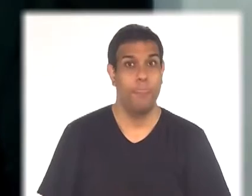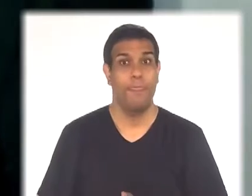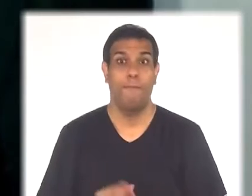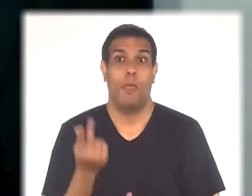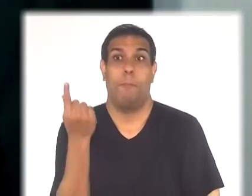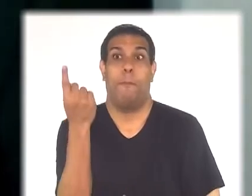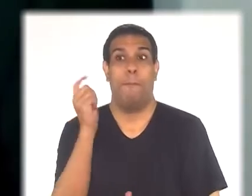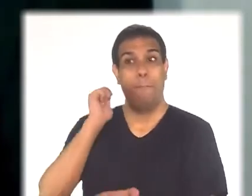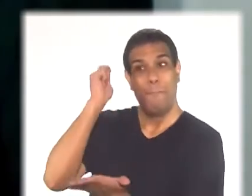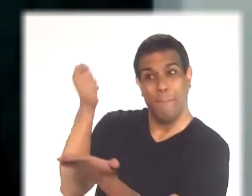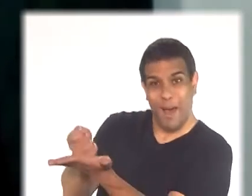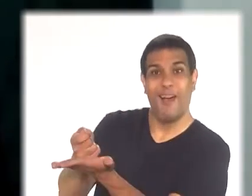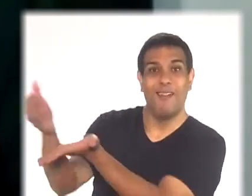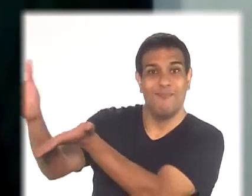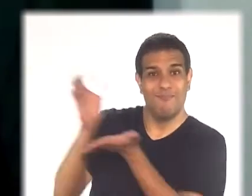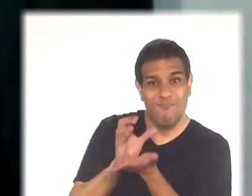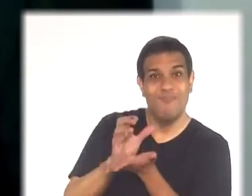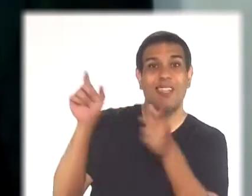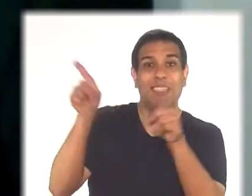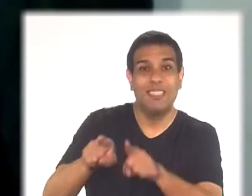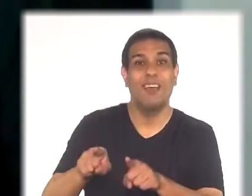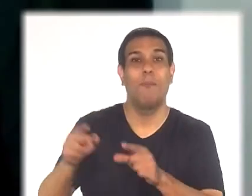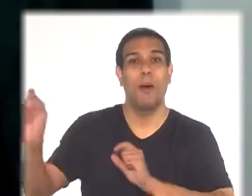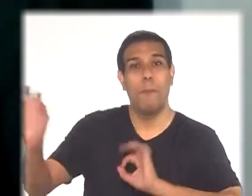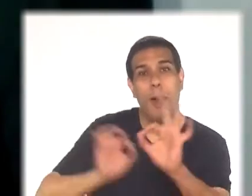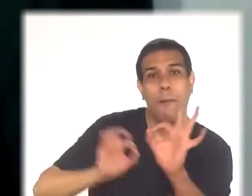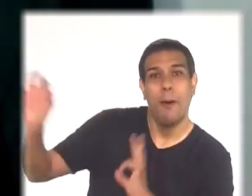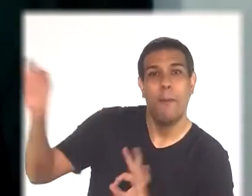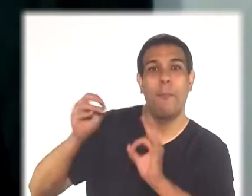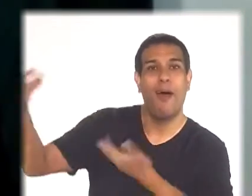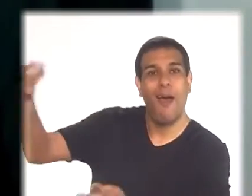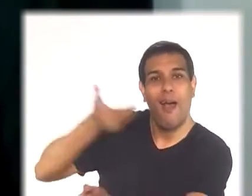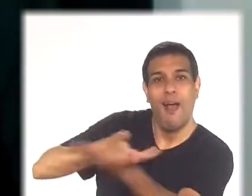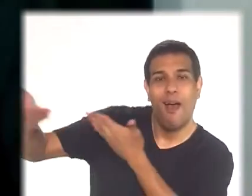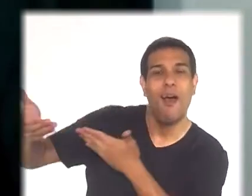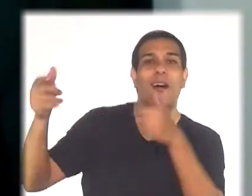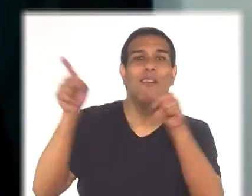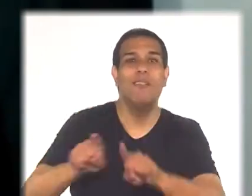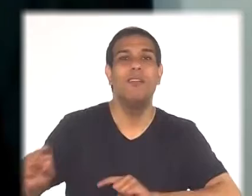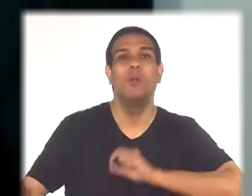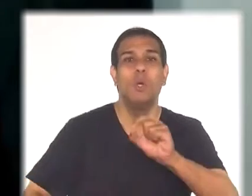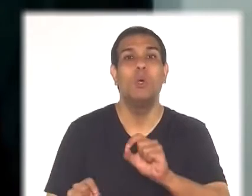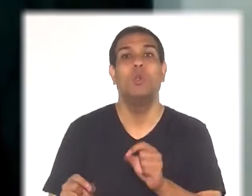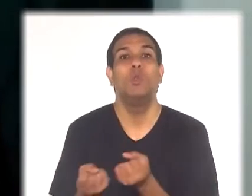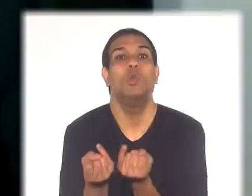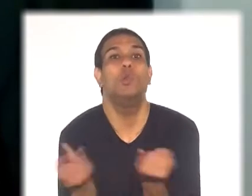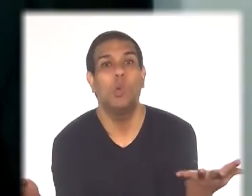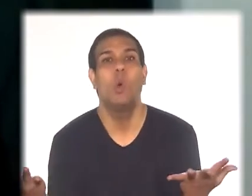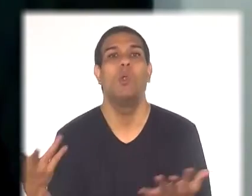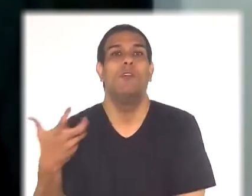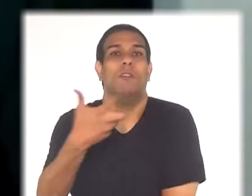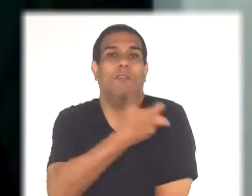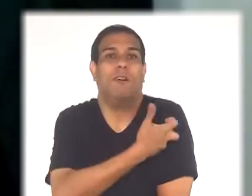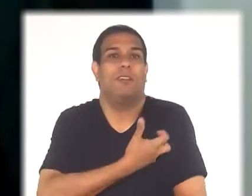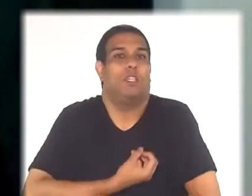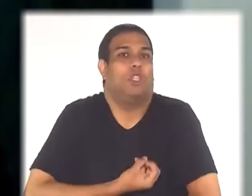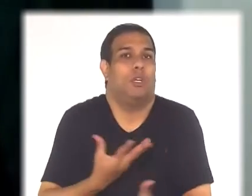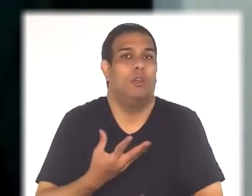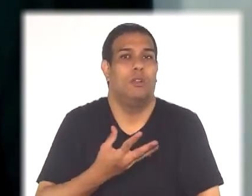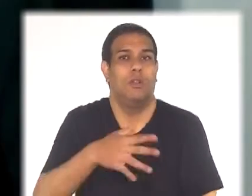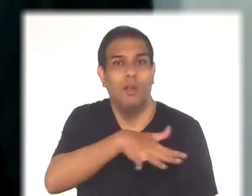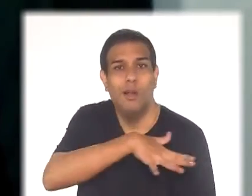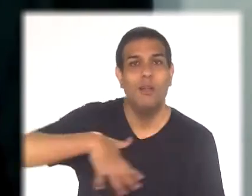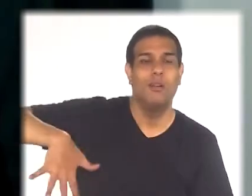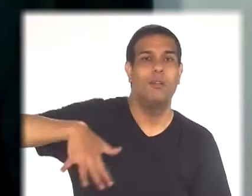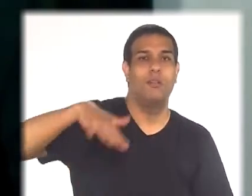em relação ao preço, quanto em relação às condições logísticas, quanto em relação ao quantitativo